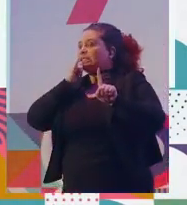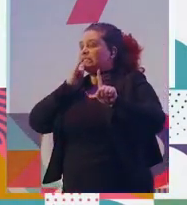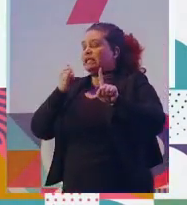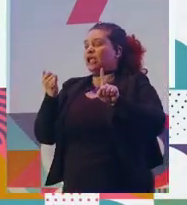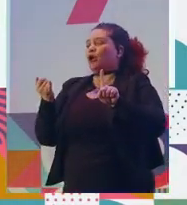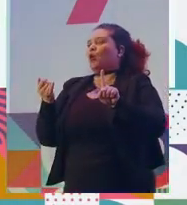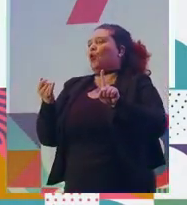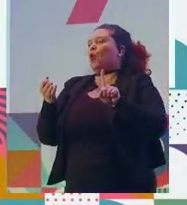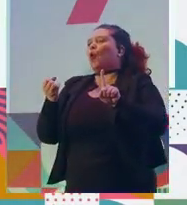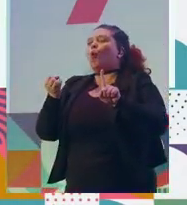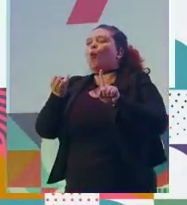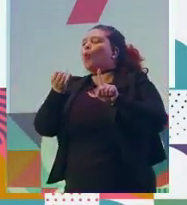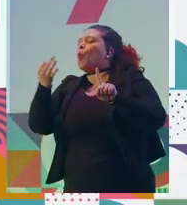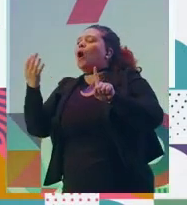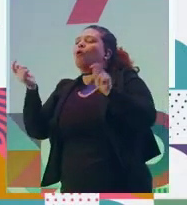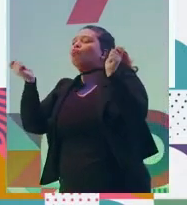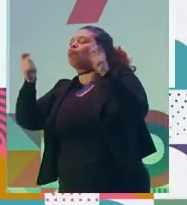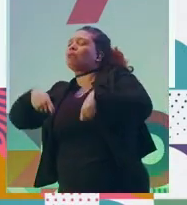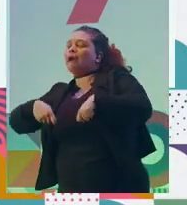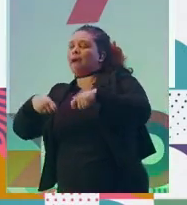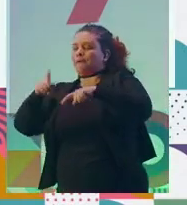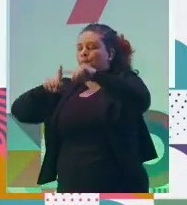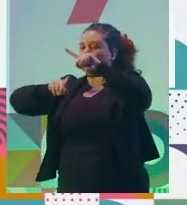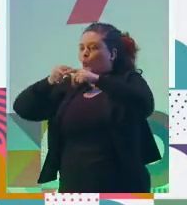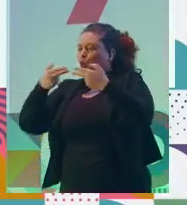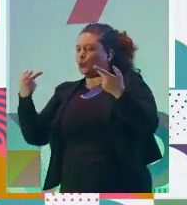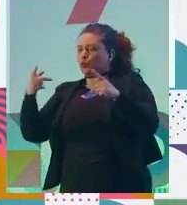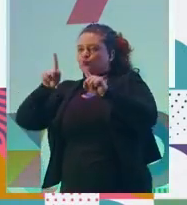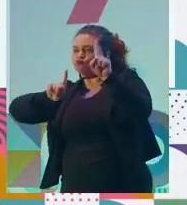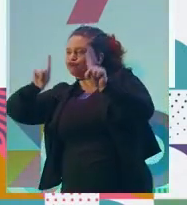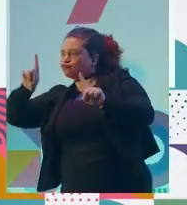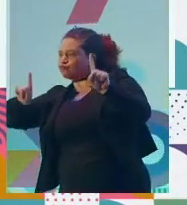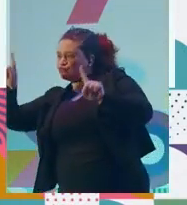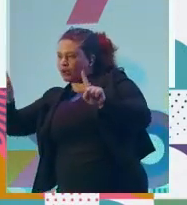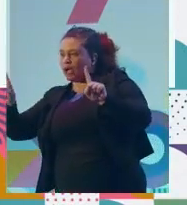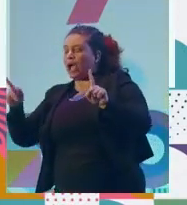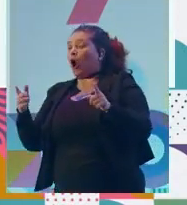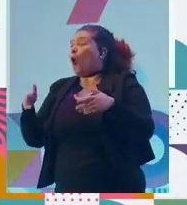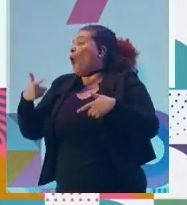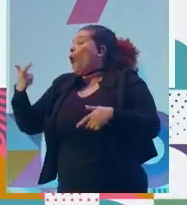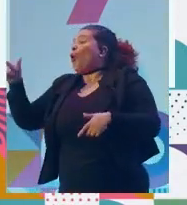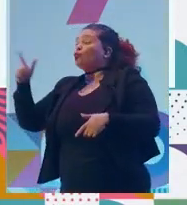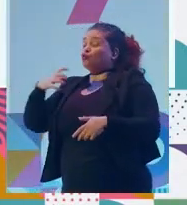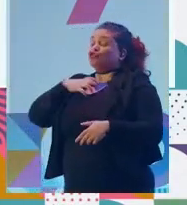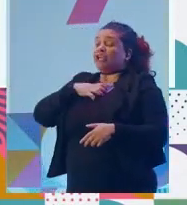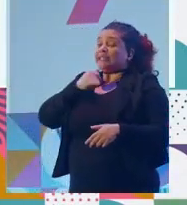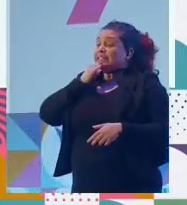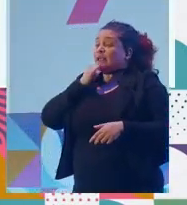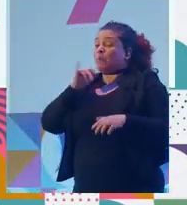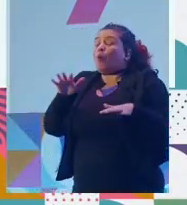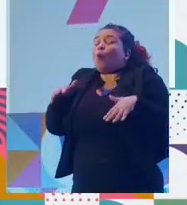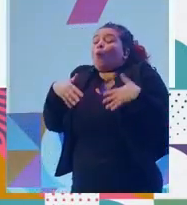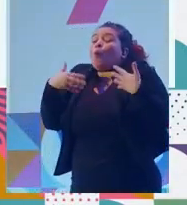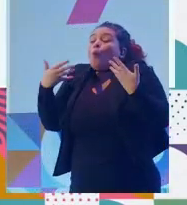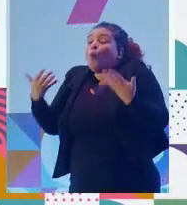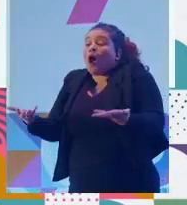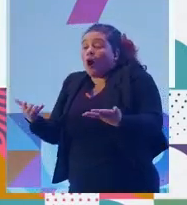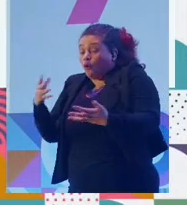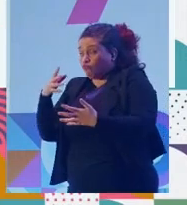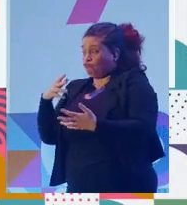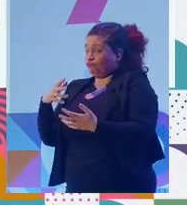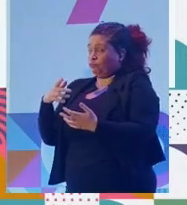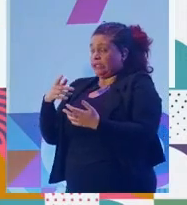for Change dos produtos? De outra maneira, qual é o esforço que nós pedimos para cada um